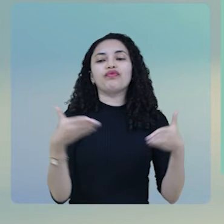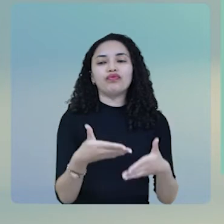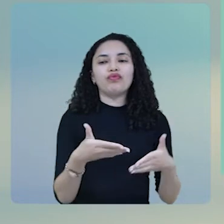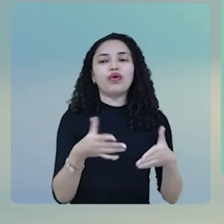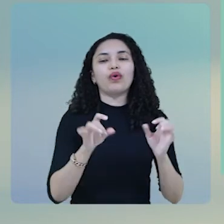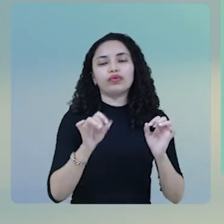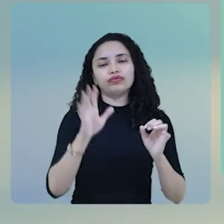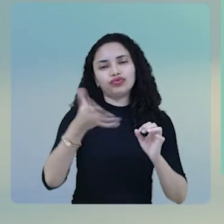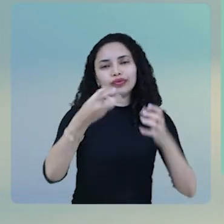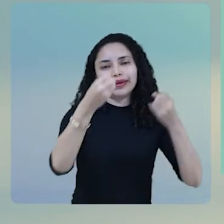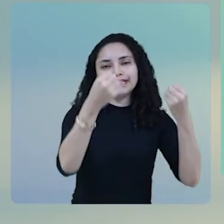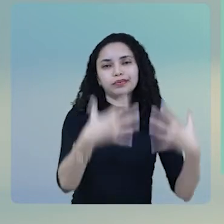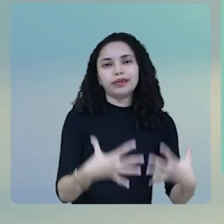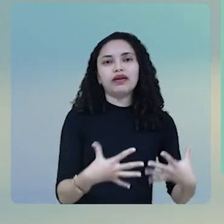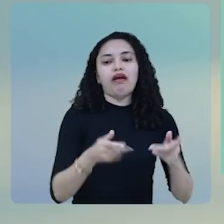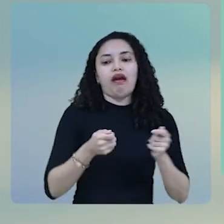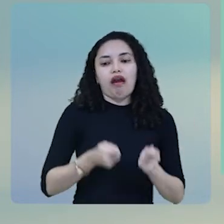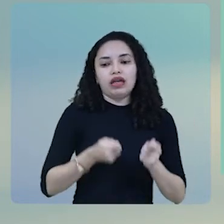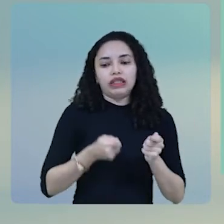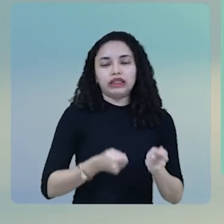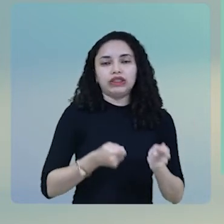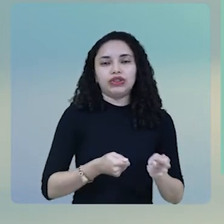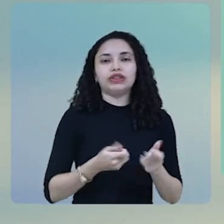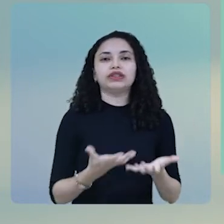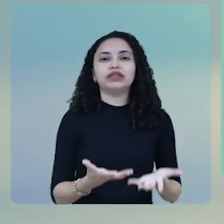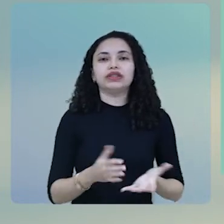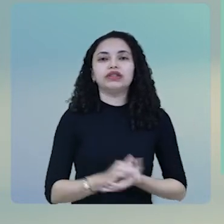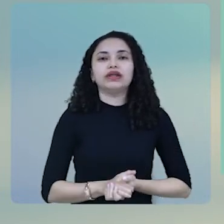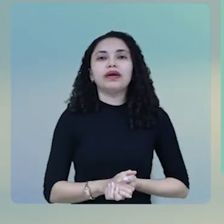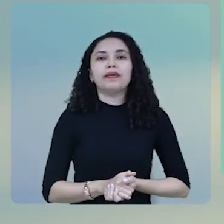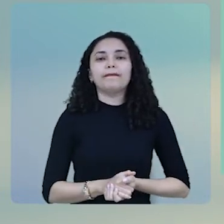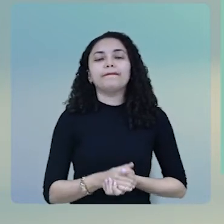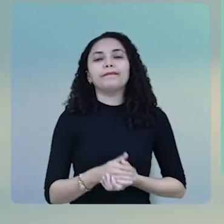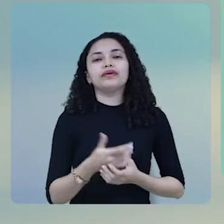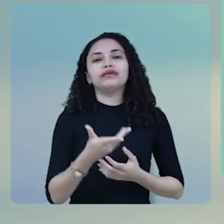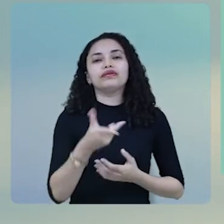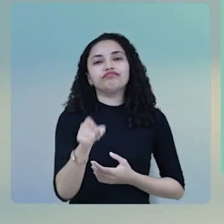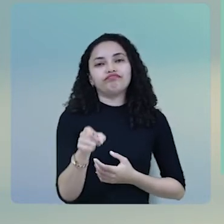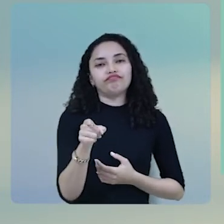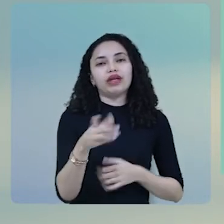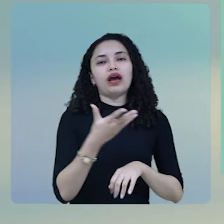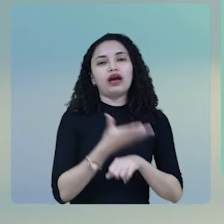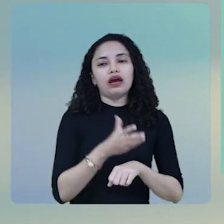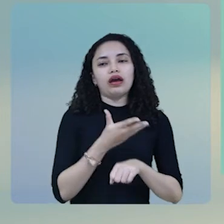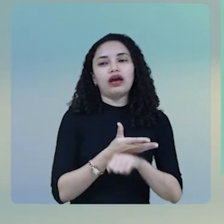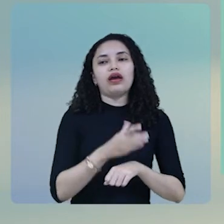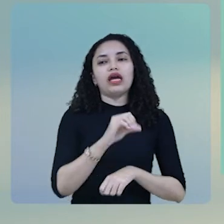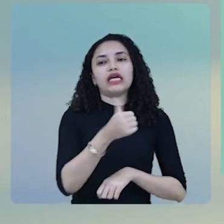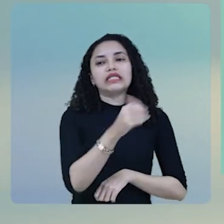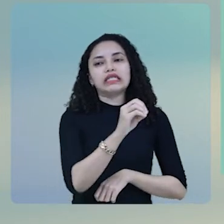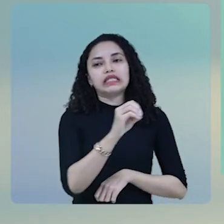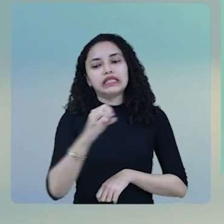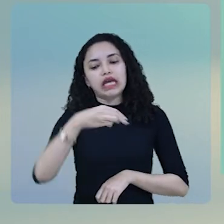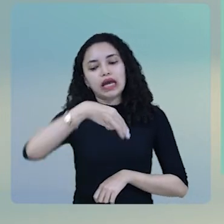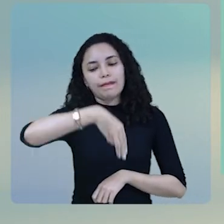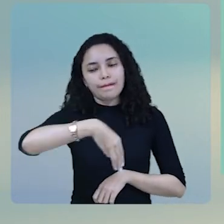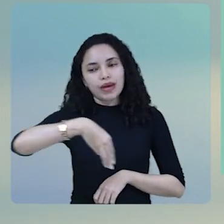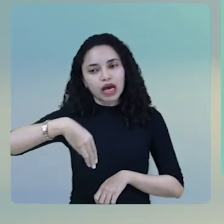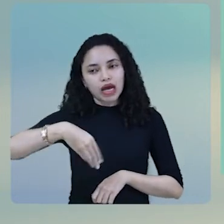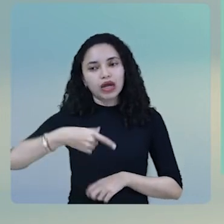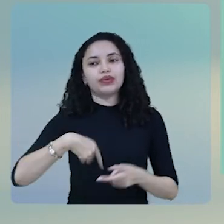gente acabou de falar, que é a resistência. Então, as provas de 100 metros, 200 metros, 400 metros e também